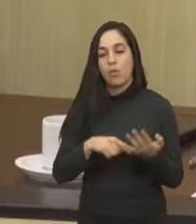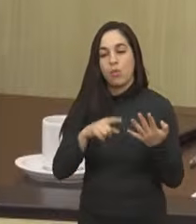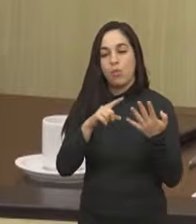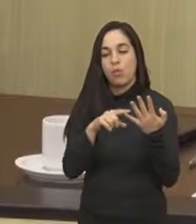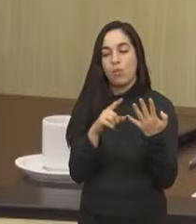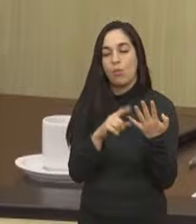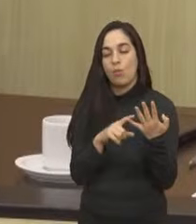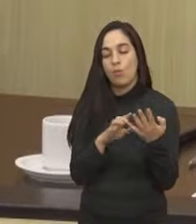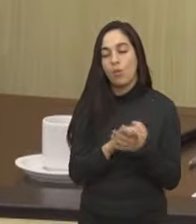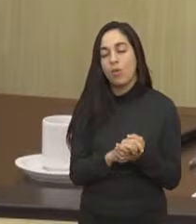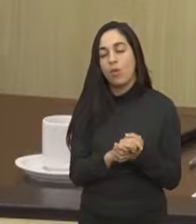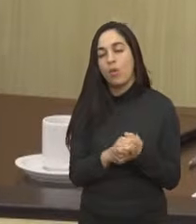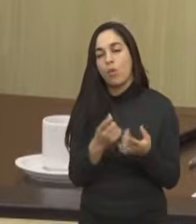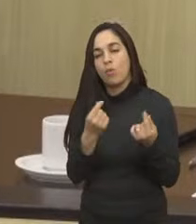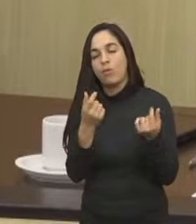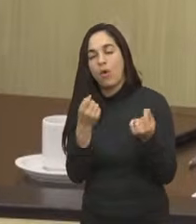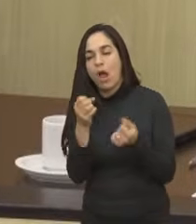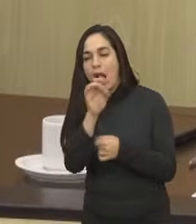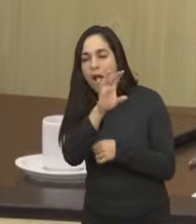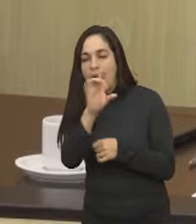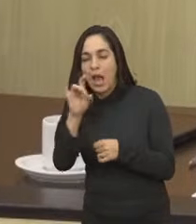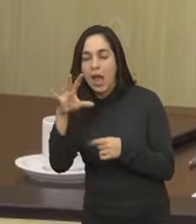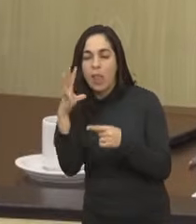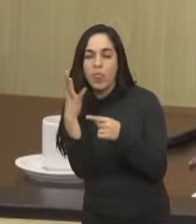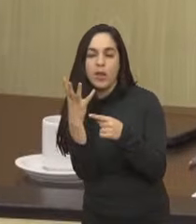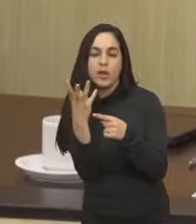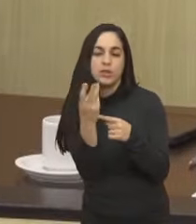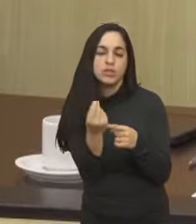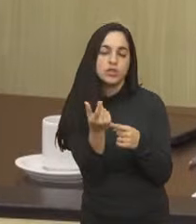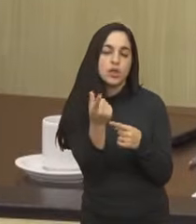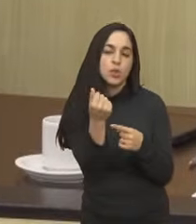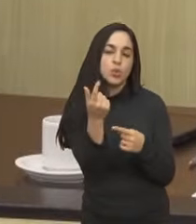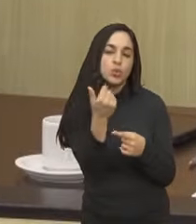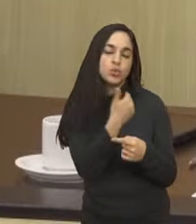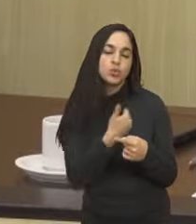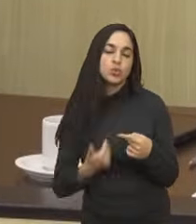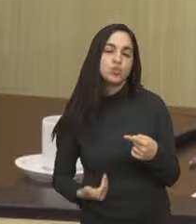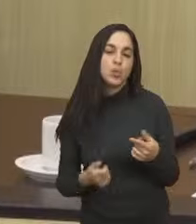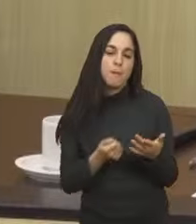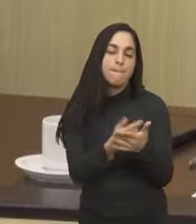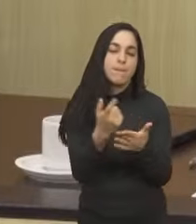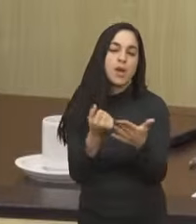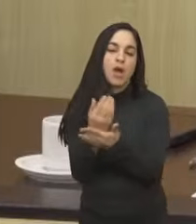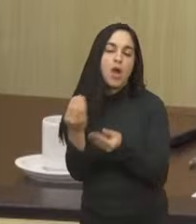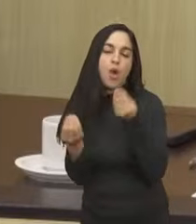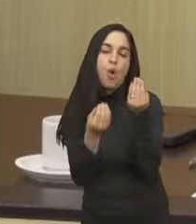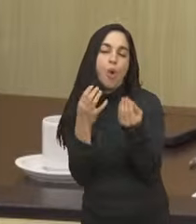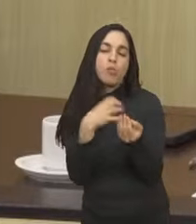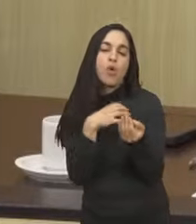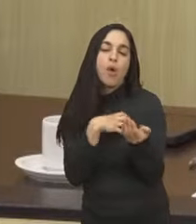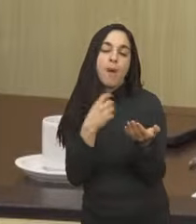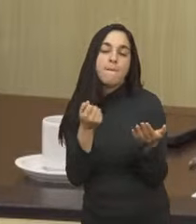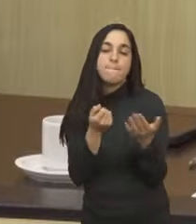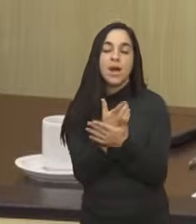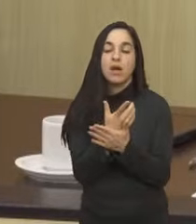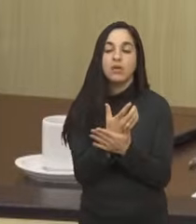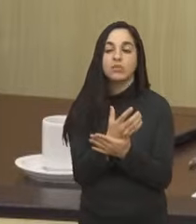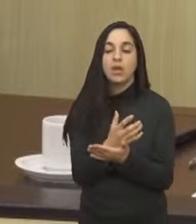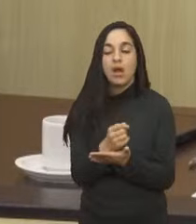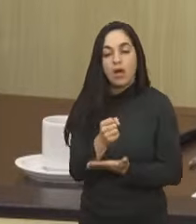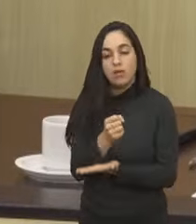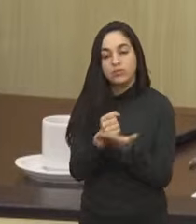com o pagamento de cada um dos artistas e qual o método de pagamento utilizado? A Fundação Cultural